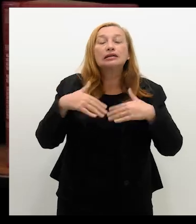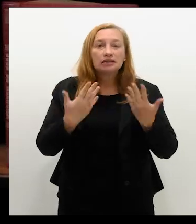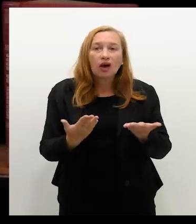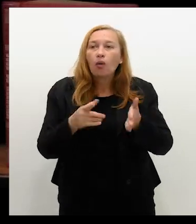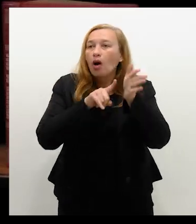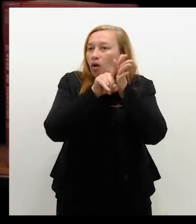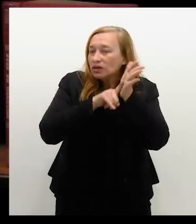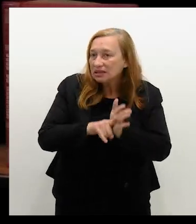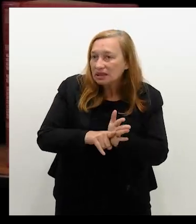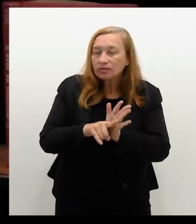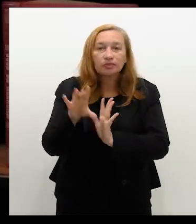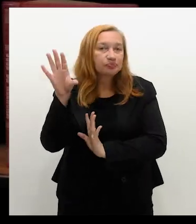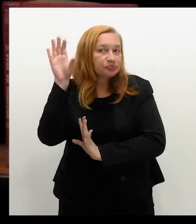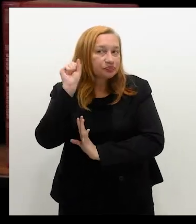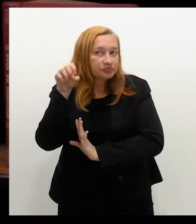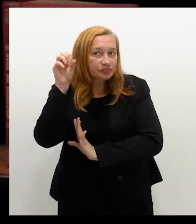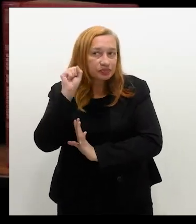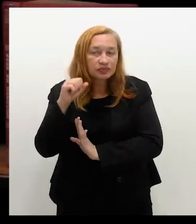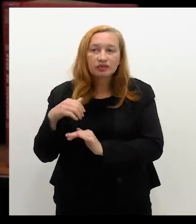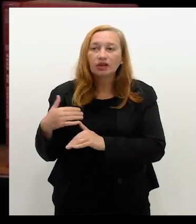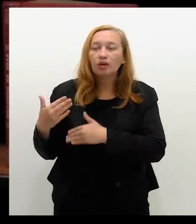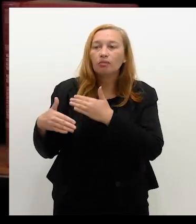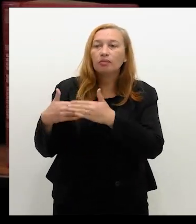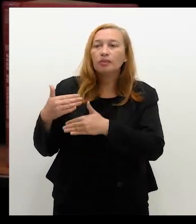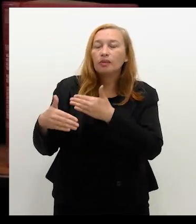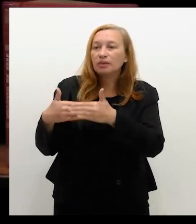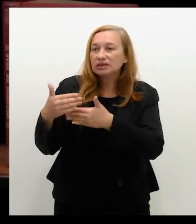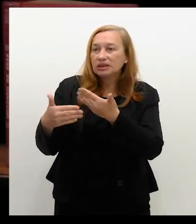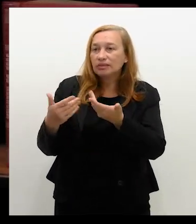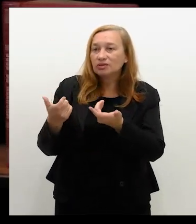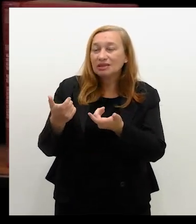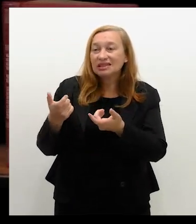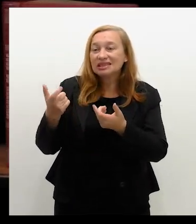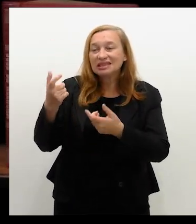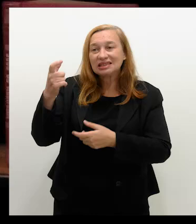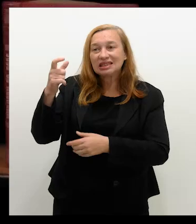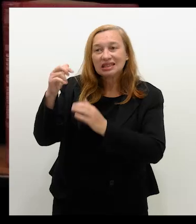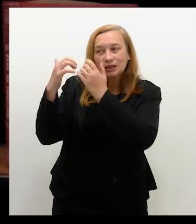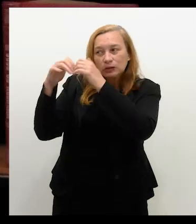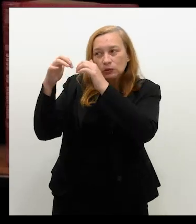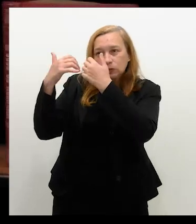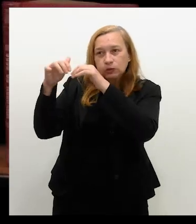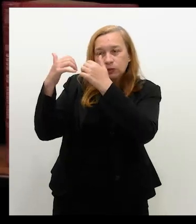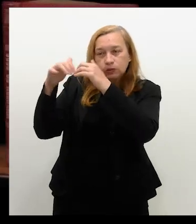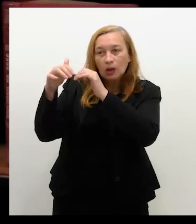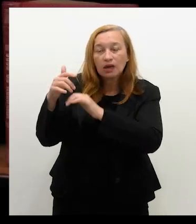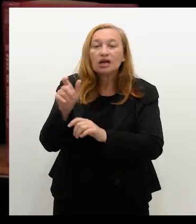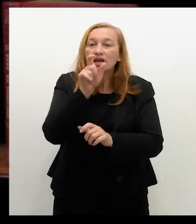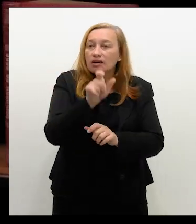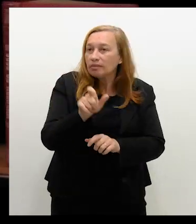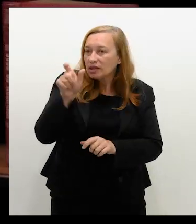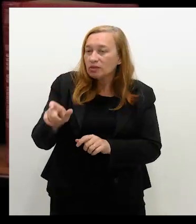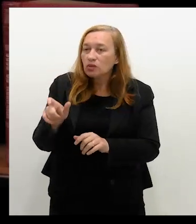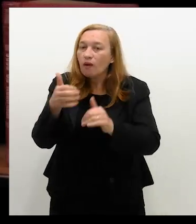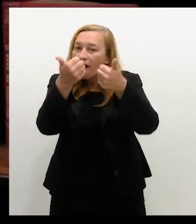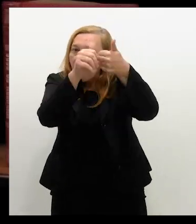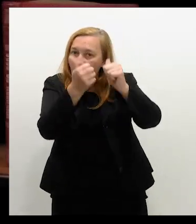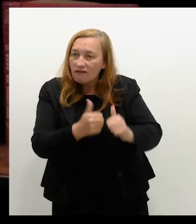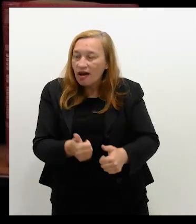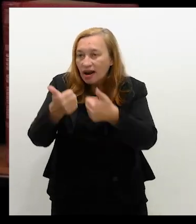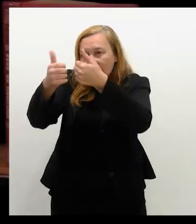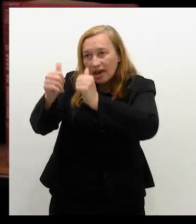PAC é um exame de audição, que é o processamento auditivo central. Então, ele serve para essas pessoas, a gente